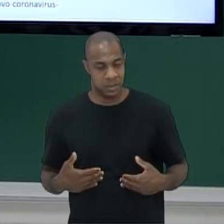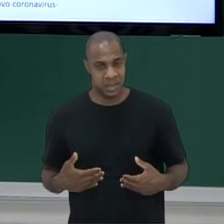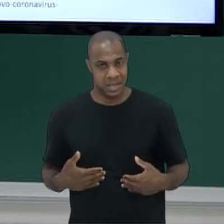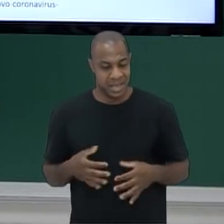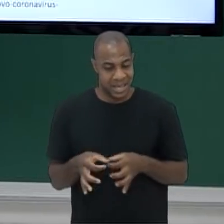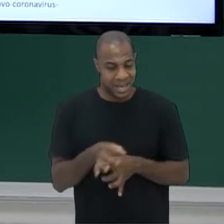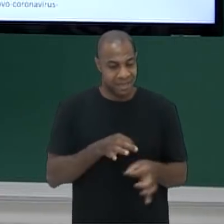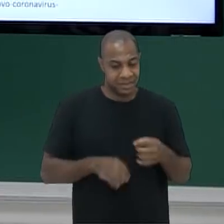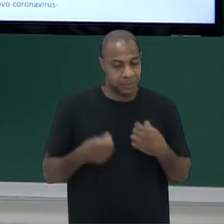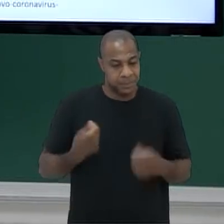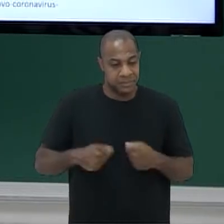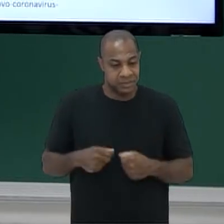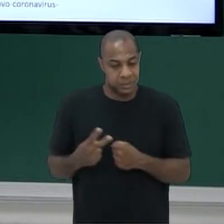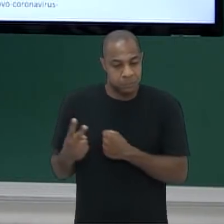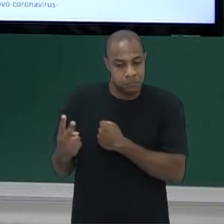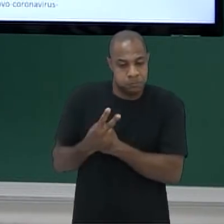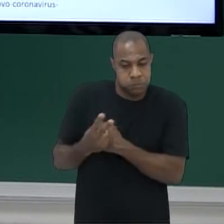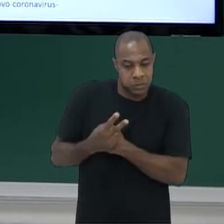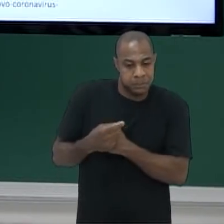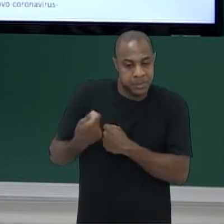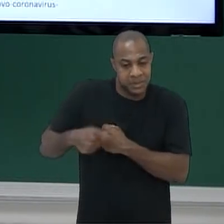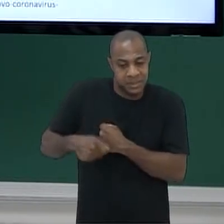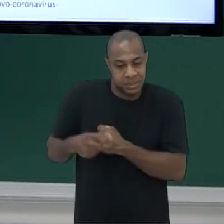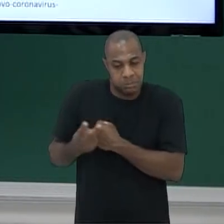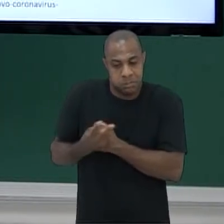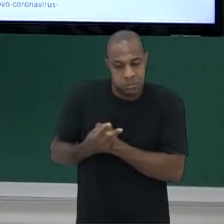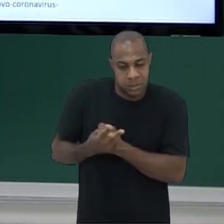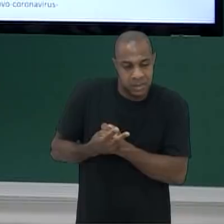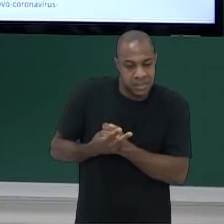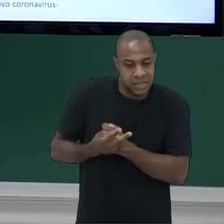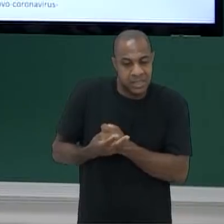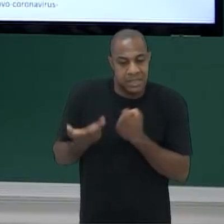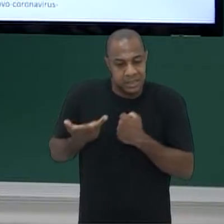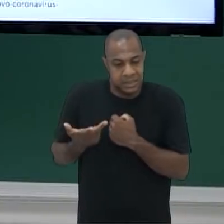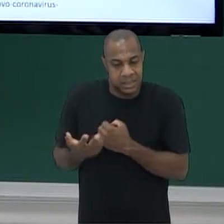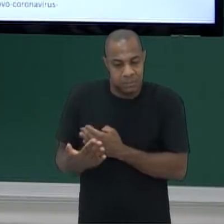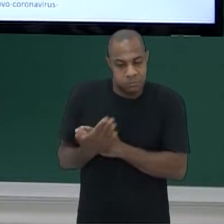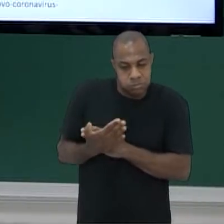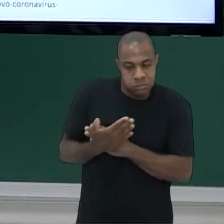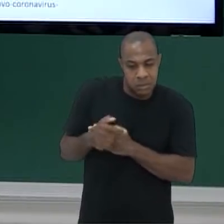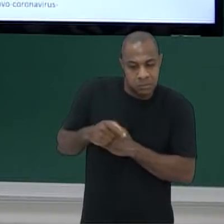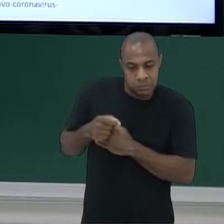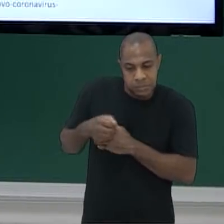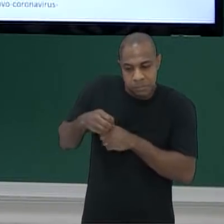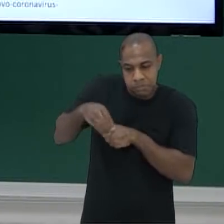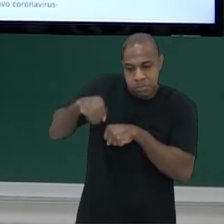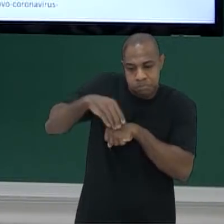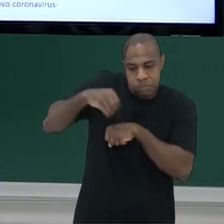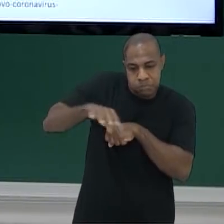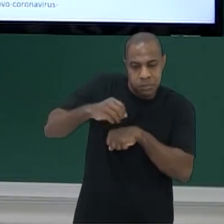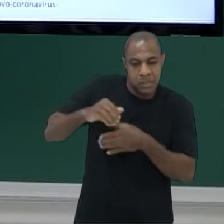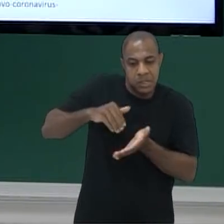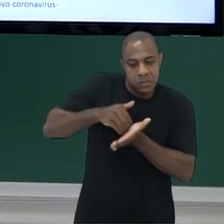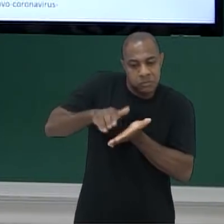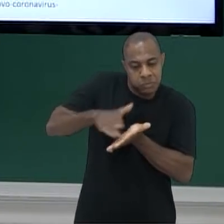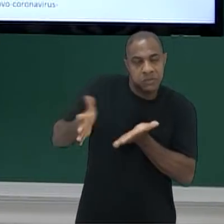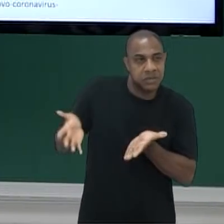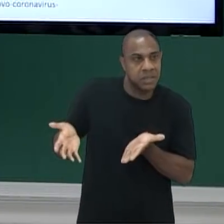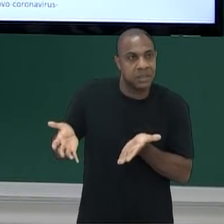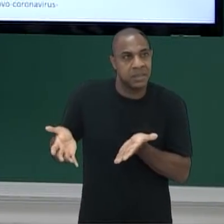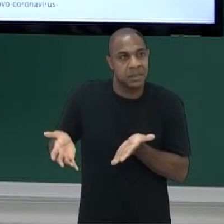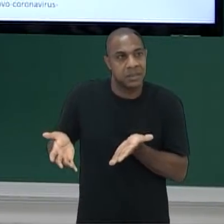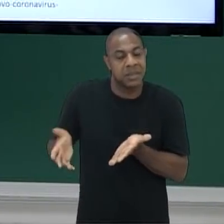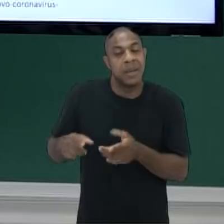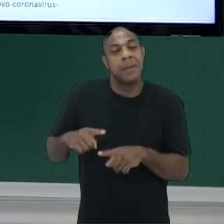defender. Né? Ela pega esse indivíduo, né? Pega essa estrutura e tenta digeri-lo. Só que,